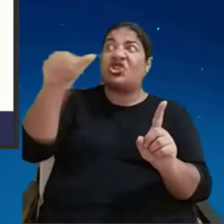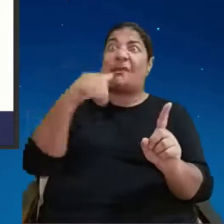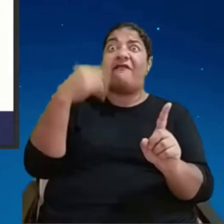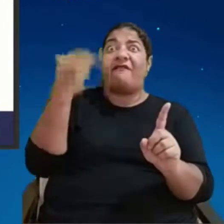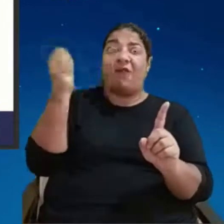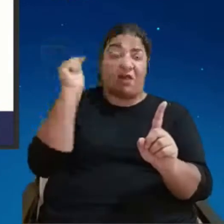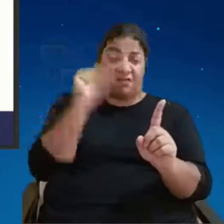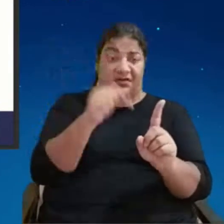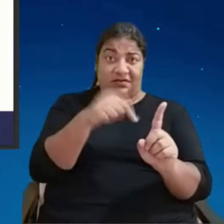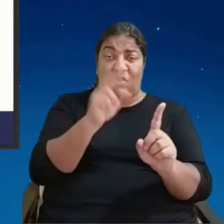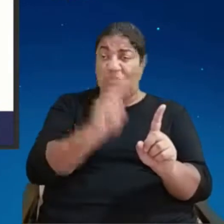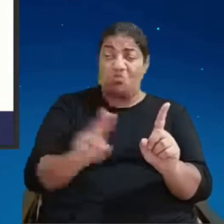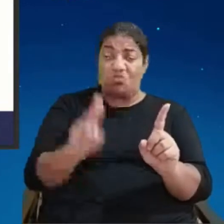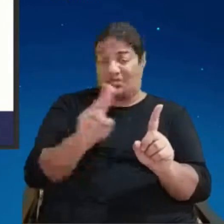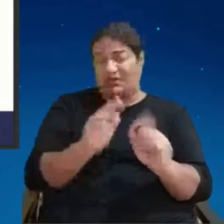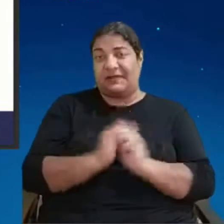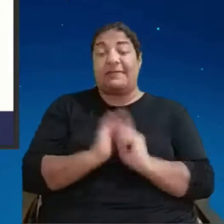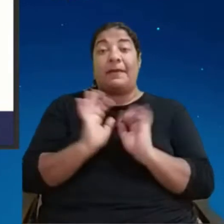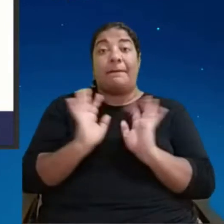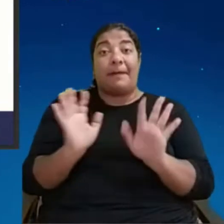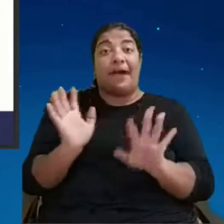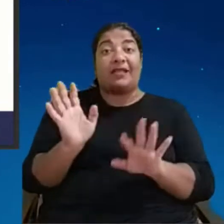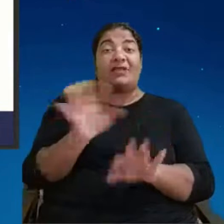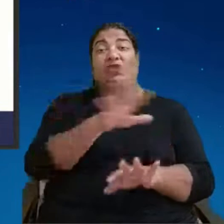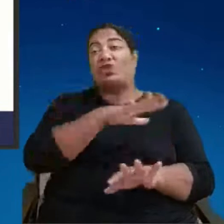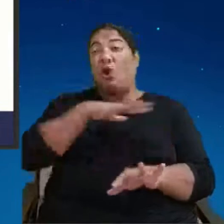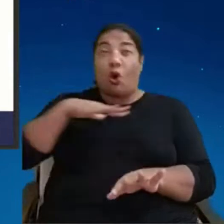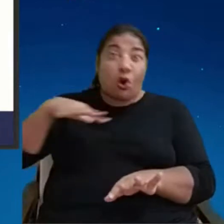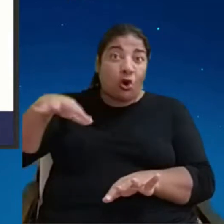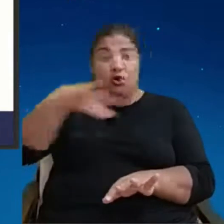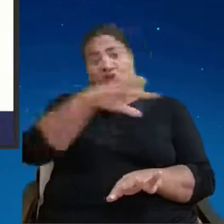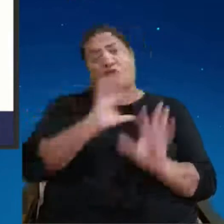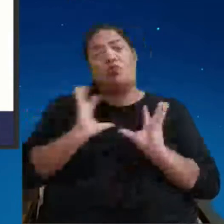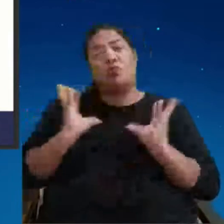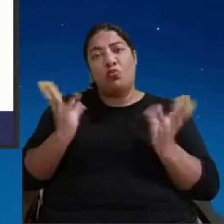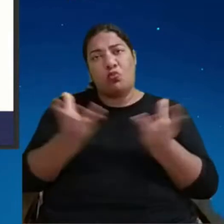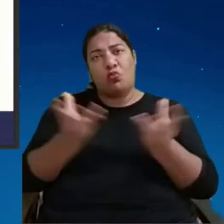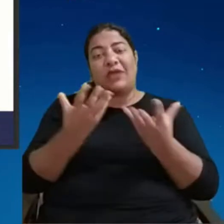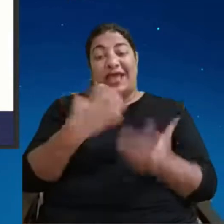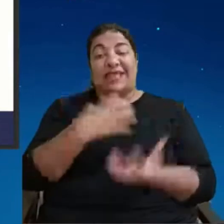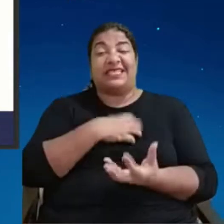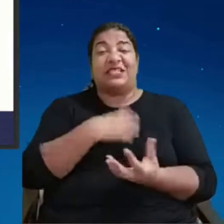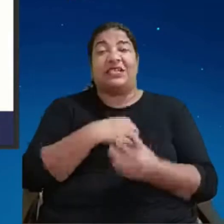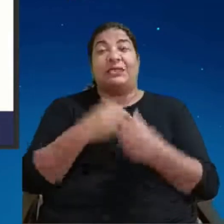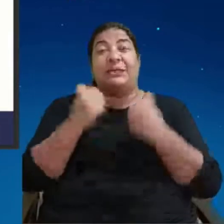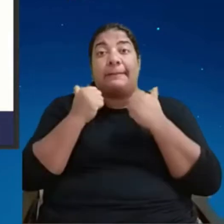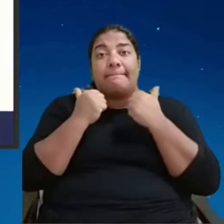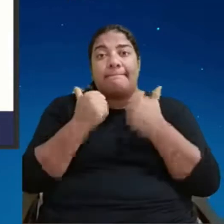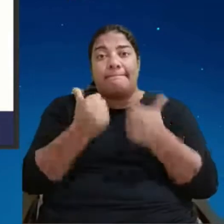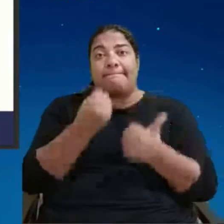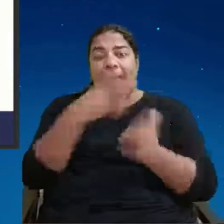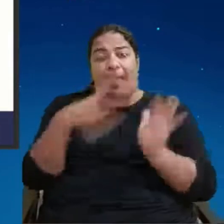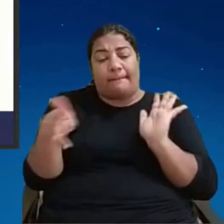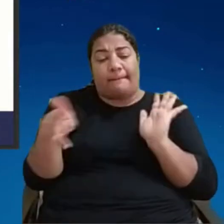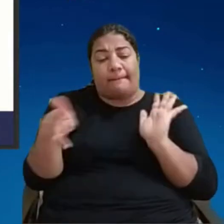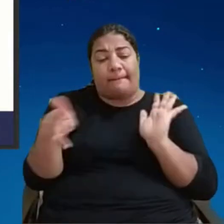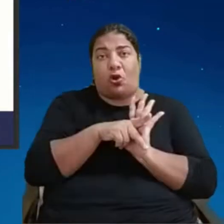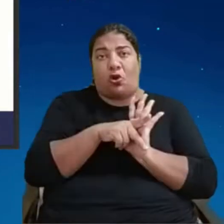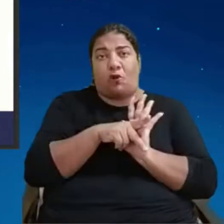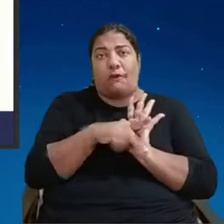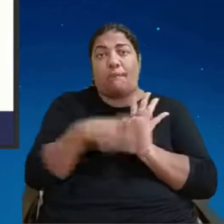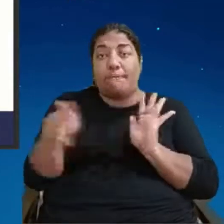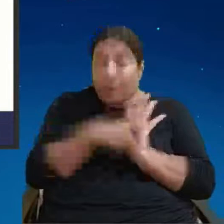todo mundo quer é se sentir bem, se sentir pertinente, pertencendo.